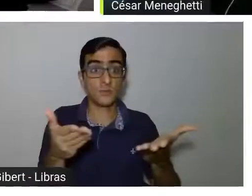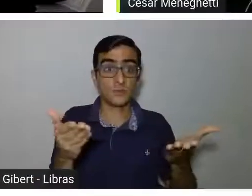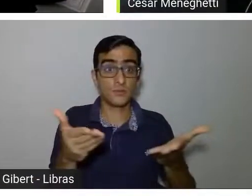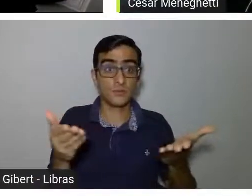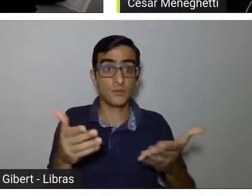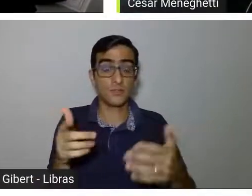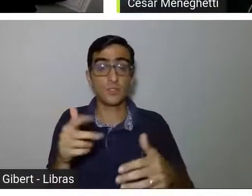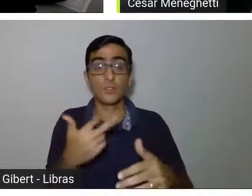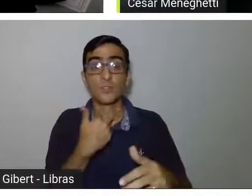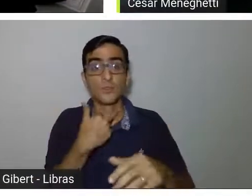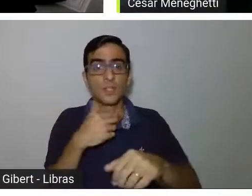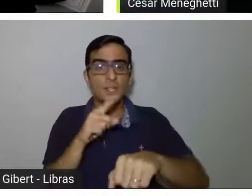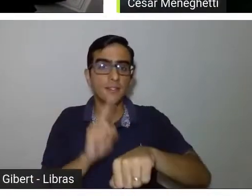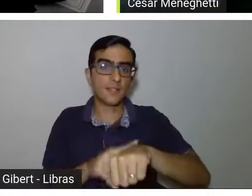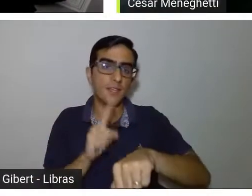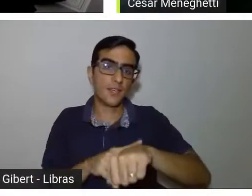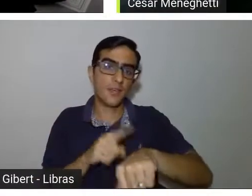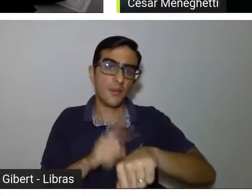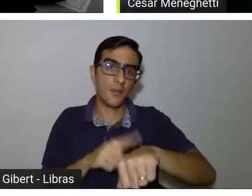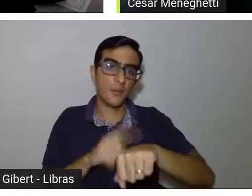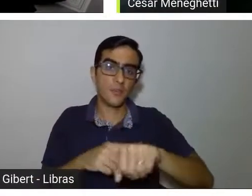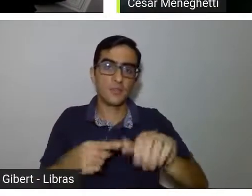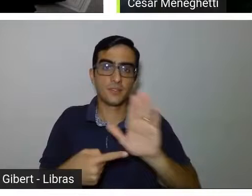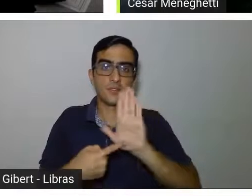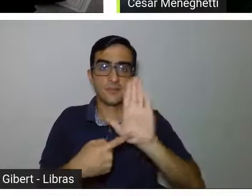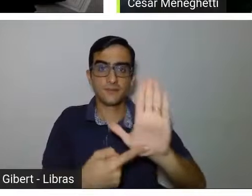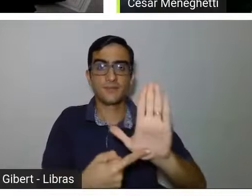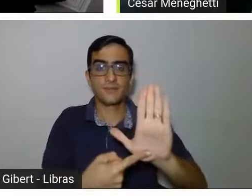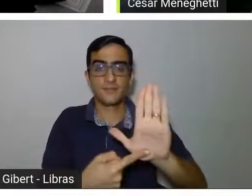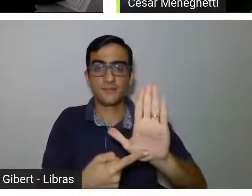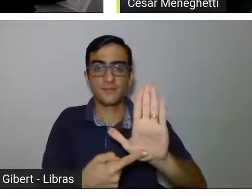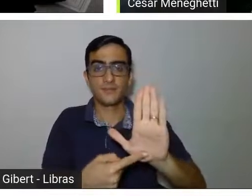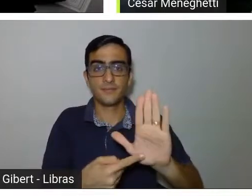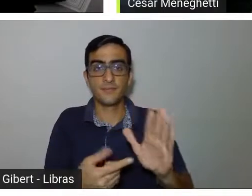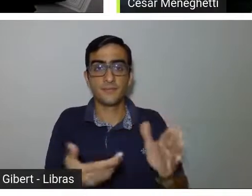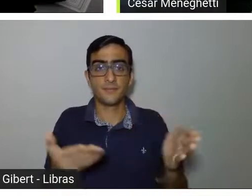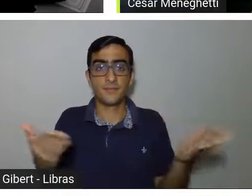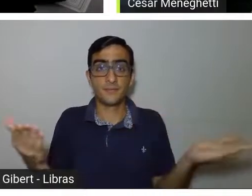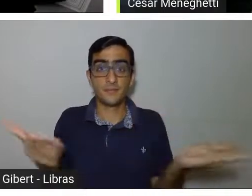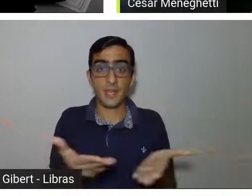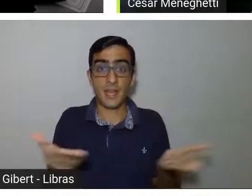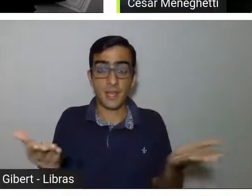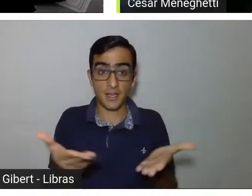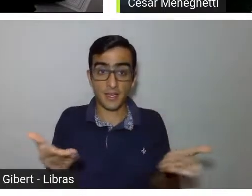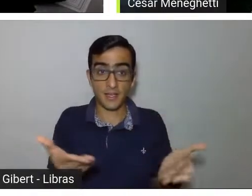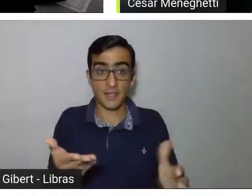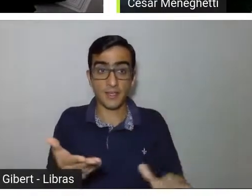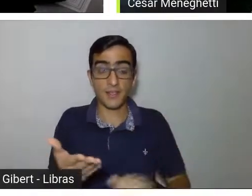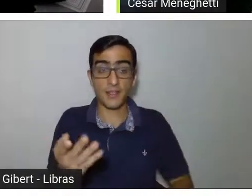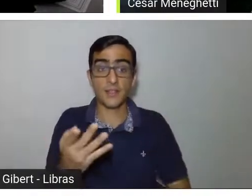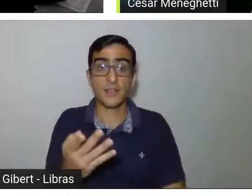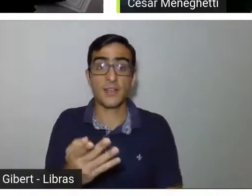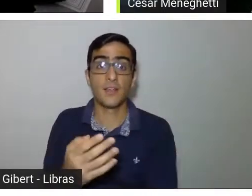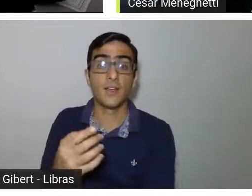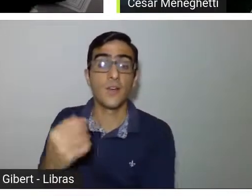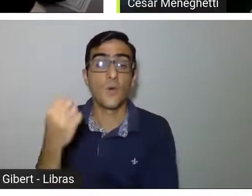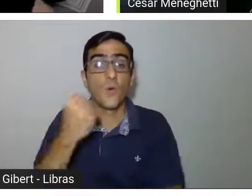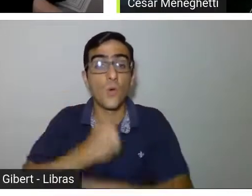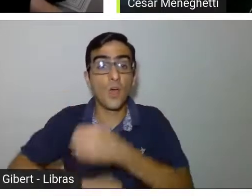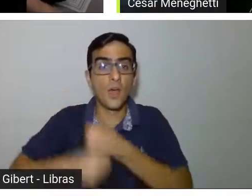não vai ter tempo de exibir ele. Então, o Quarentine que você fez o ano